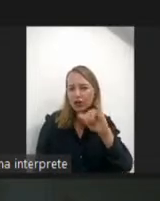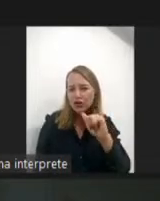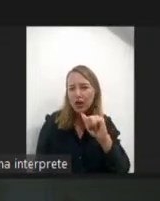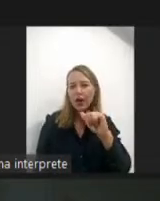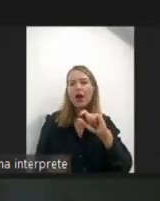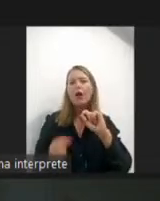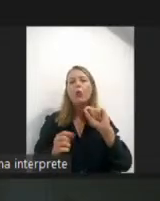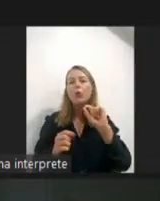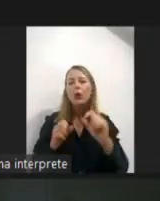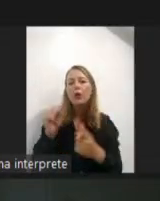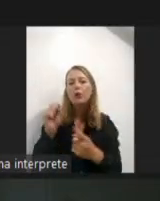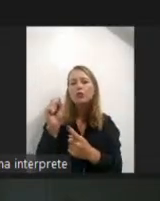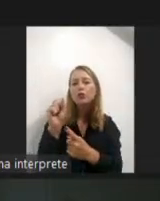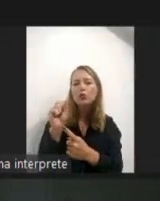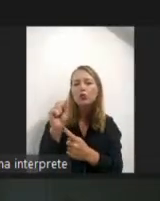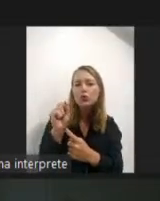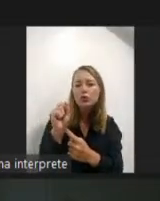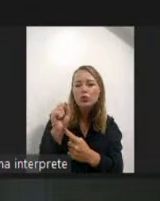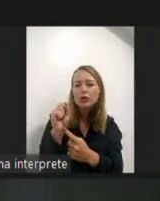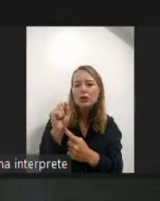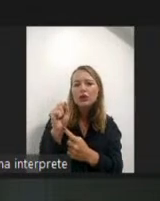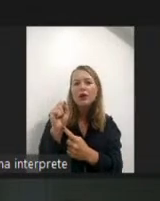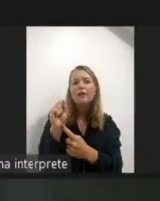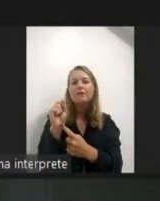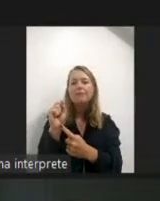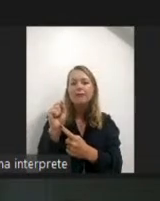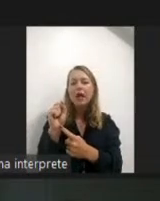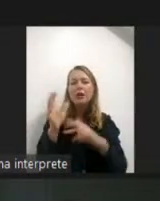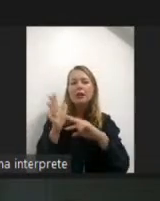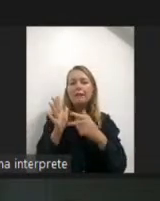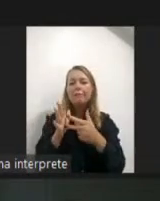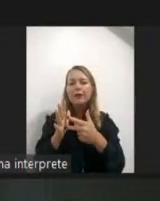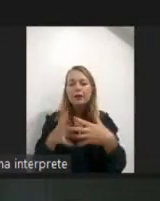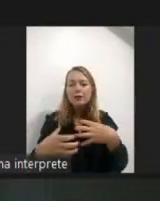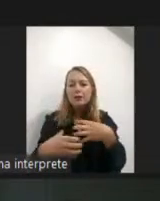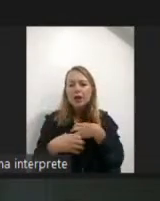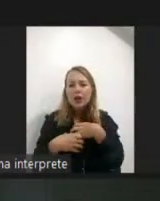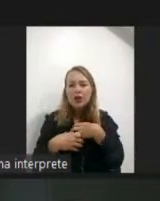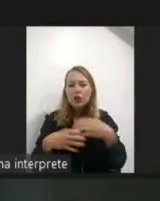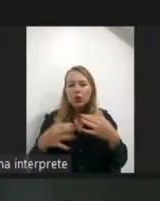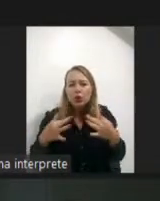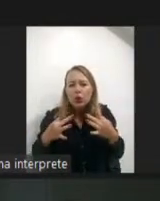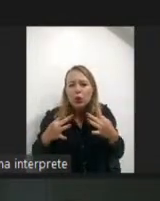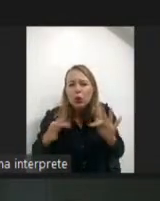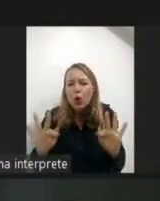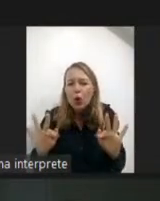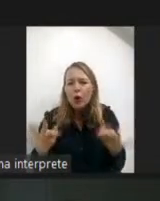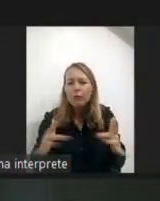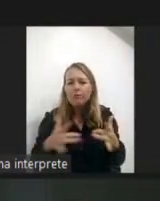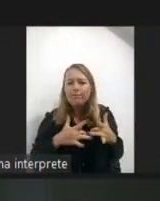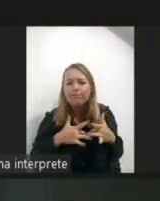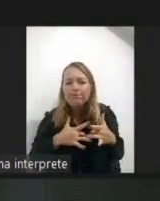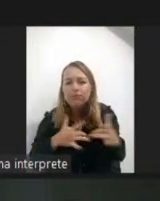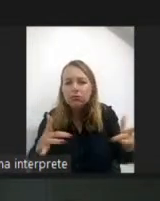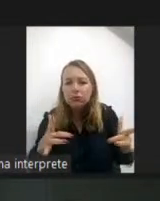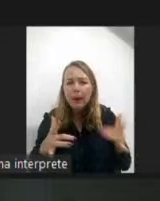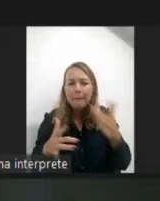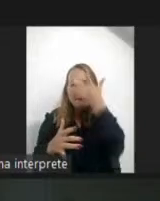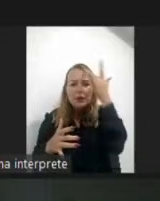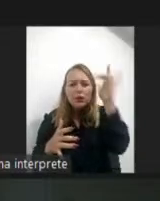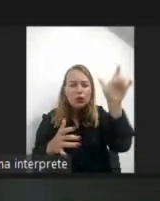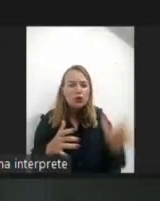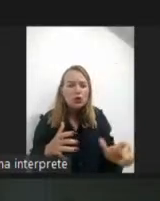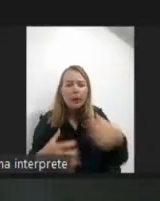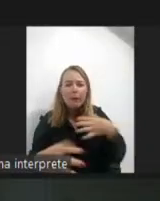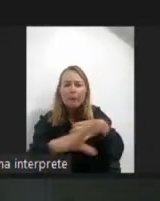substantivo. E ela quer dizer um sentimento de dor, de solidariedade com relação a alguém que sofre uma tragédia